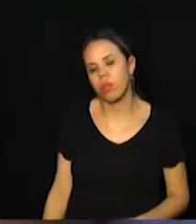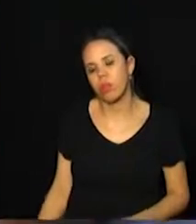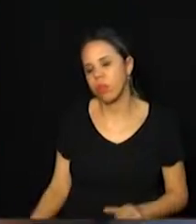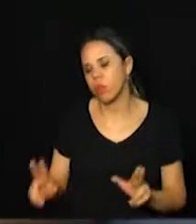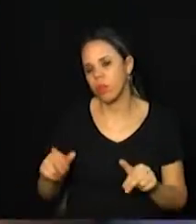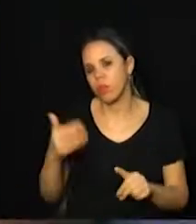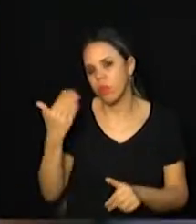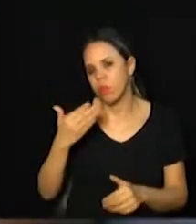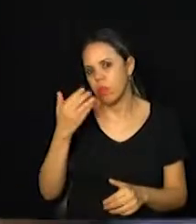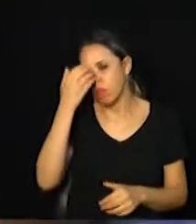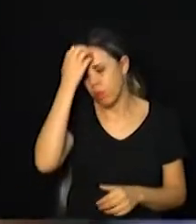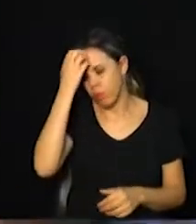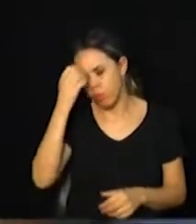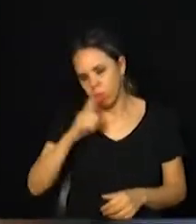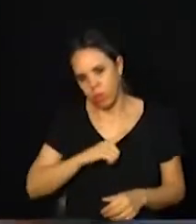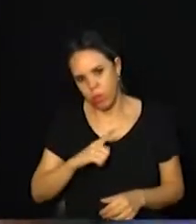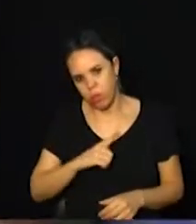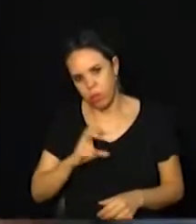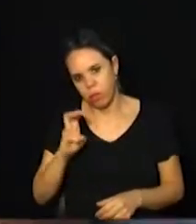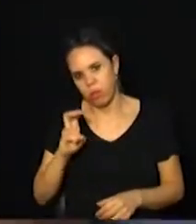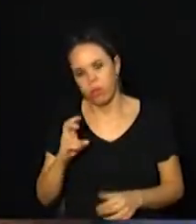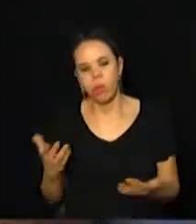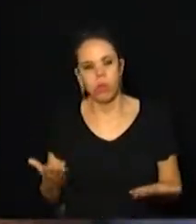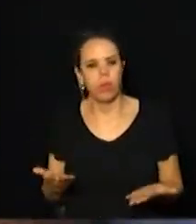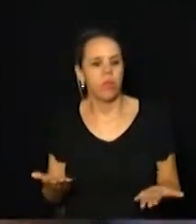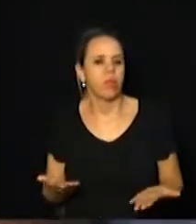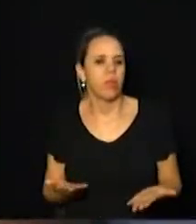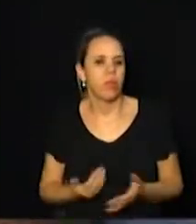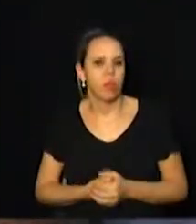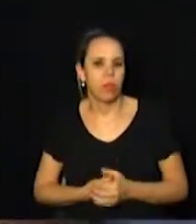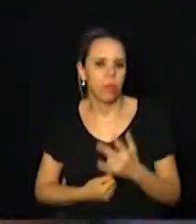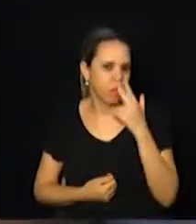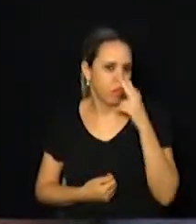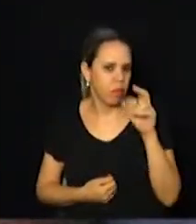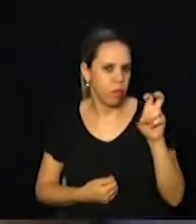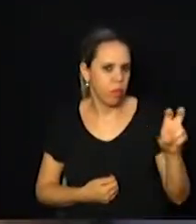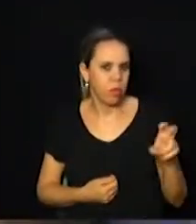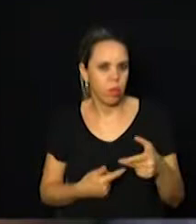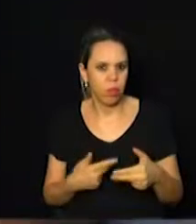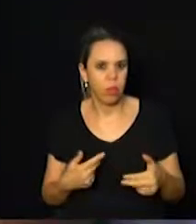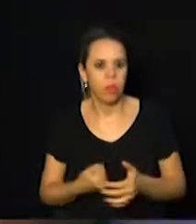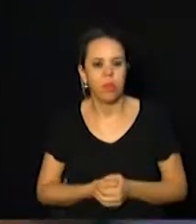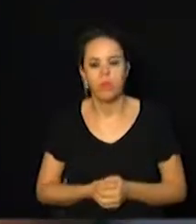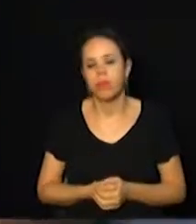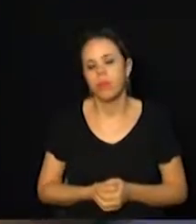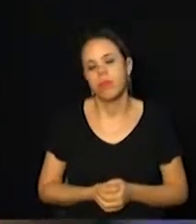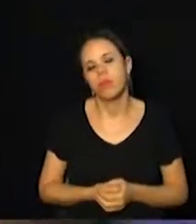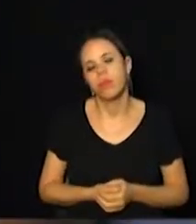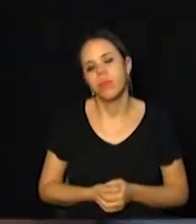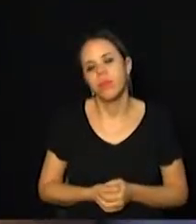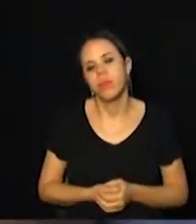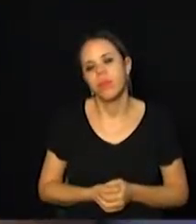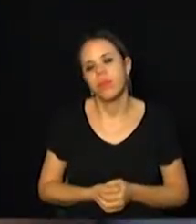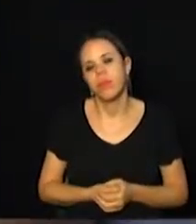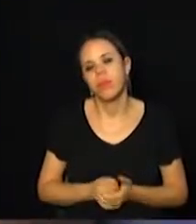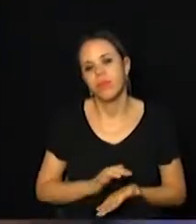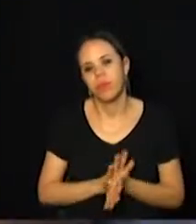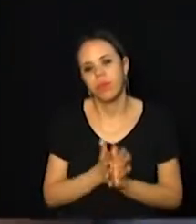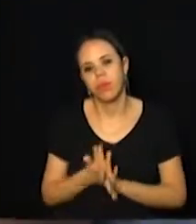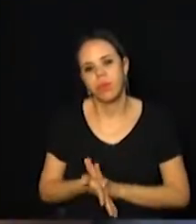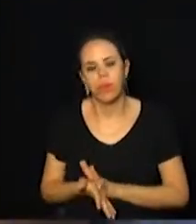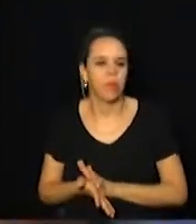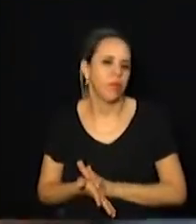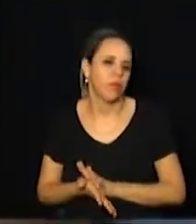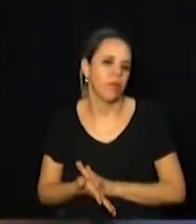viu nós temos cinco hoje Se quiser me parece que é simples uma coisa hoje sendo detonando